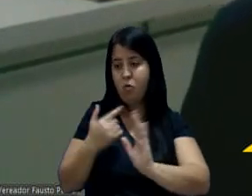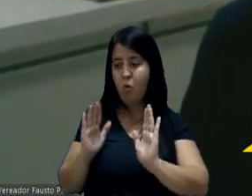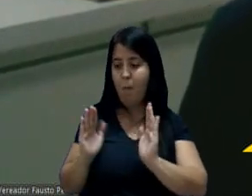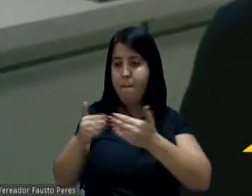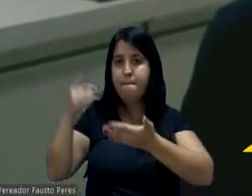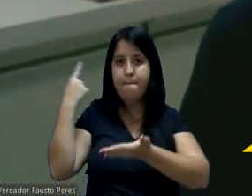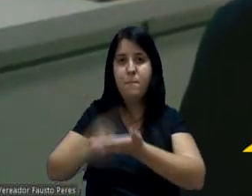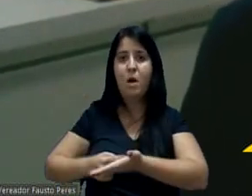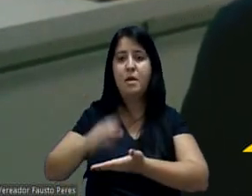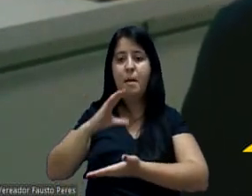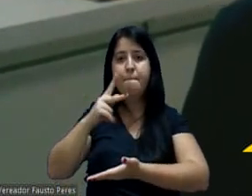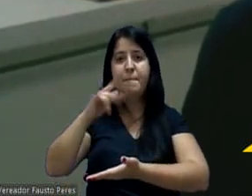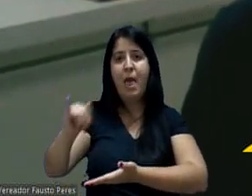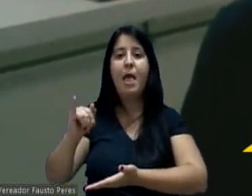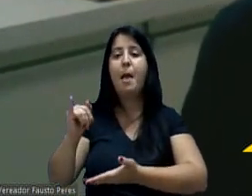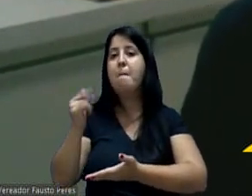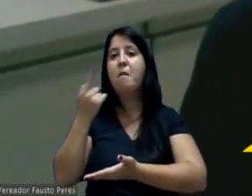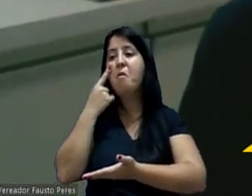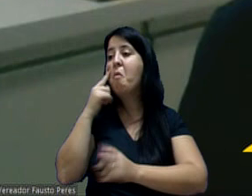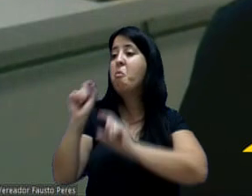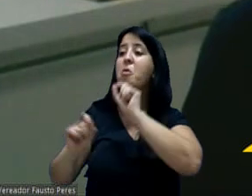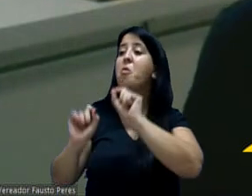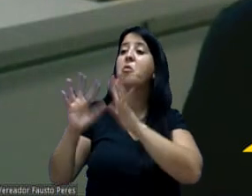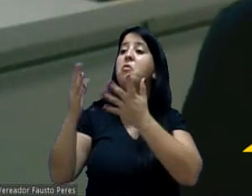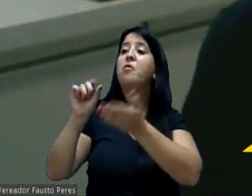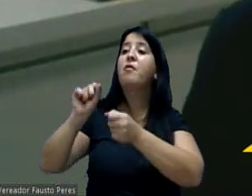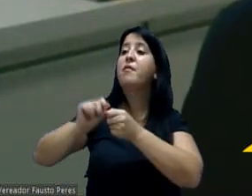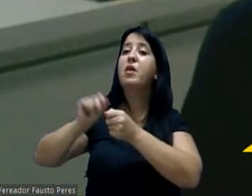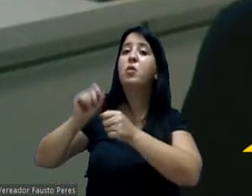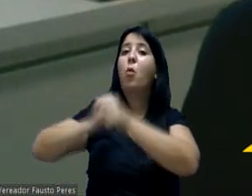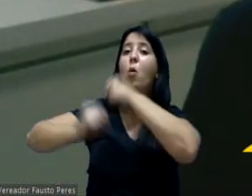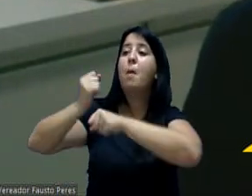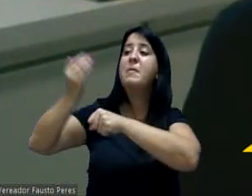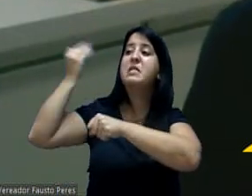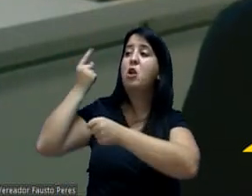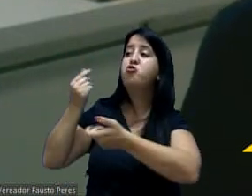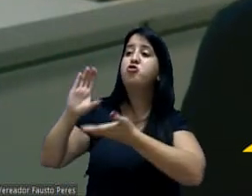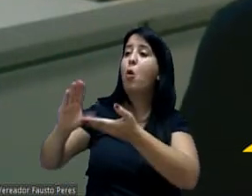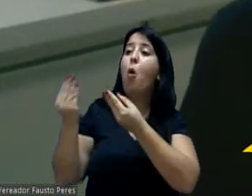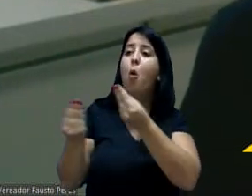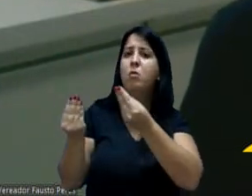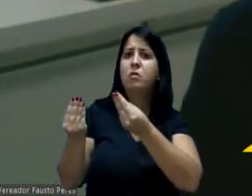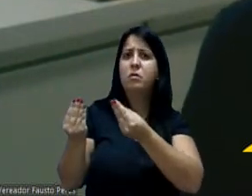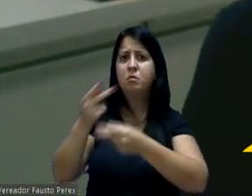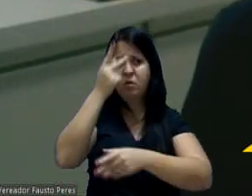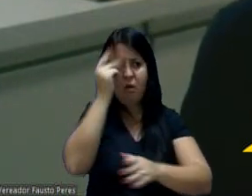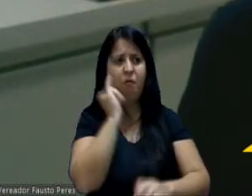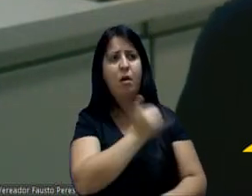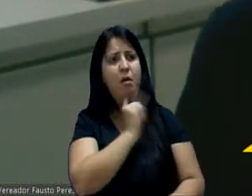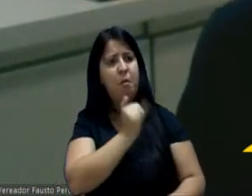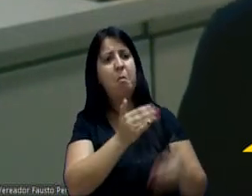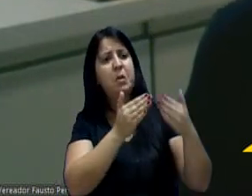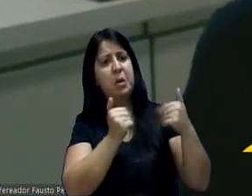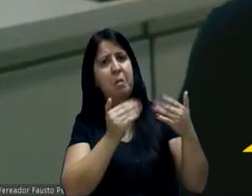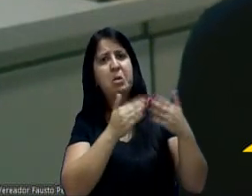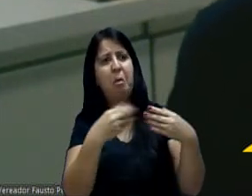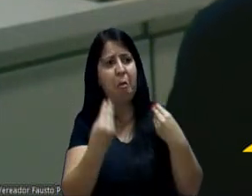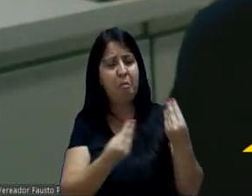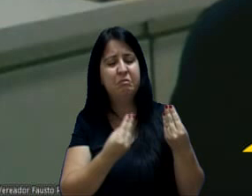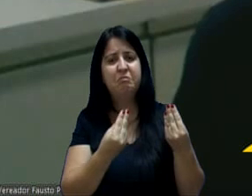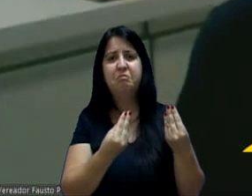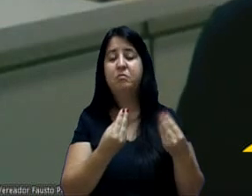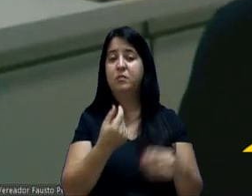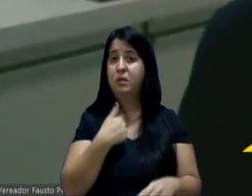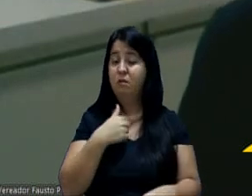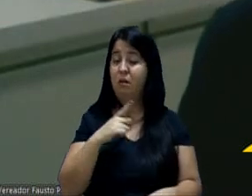investido o recurso do ano passado da saúde, porque a população está gemendo e reclamando todo dia para todos os vereadores aqui da Câmara Municipal. Eu mesmo